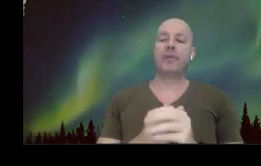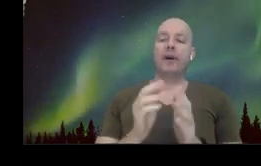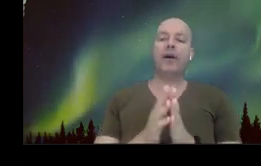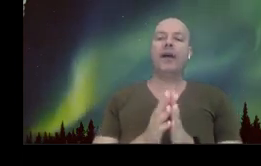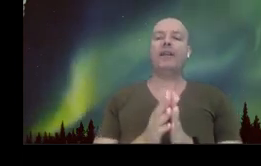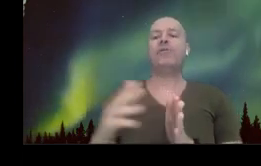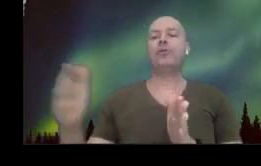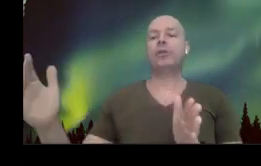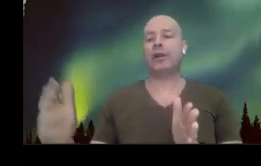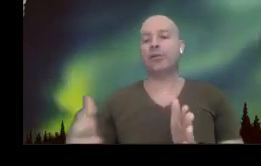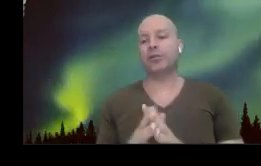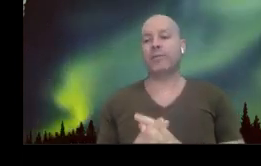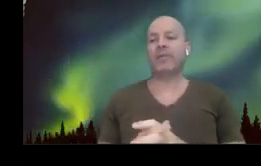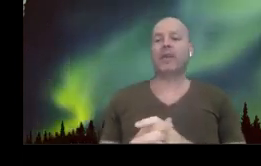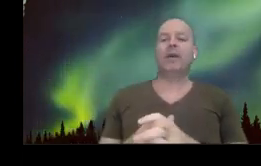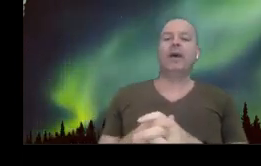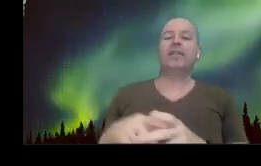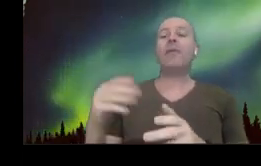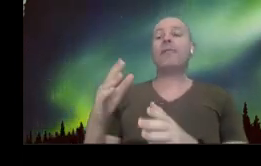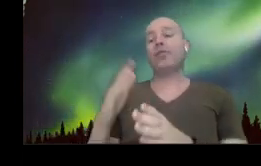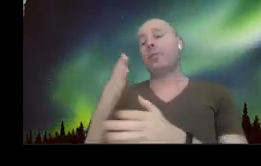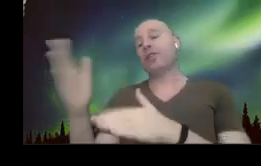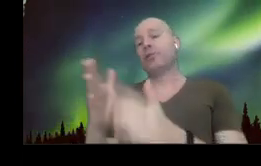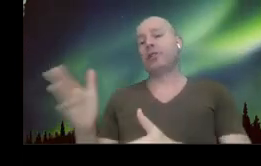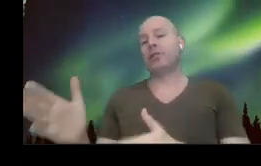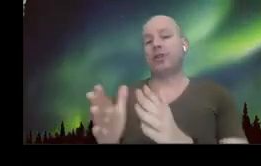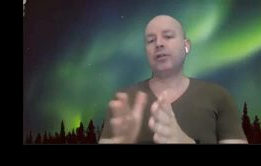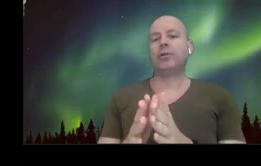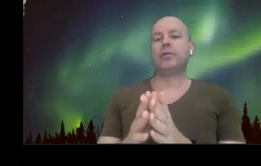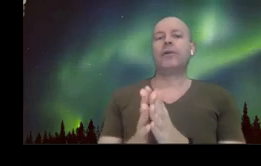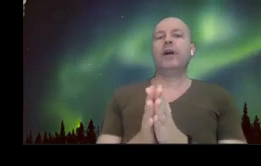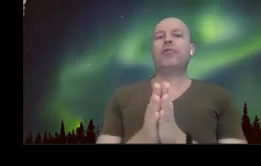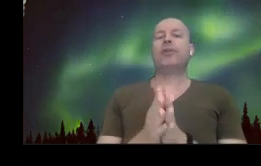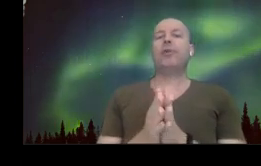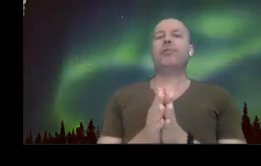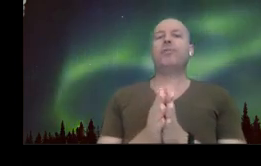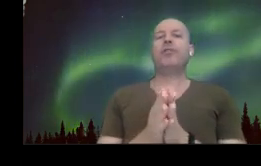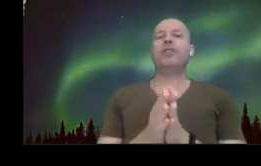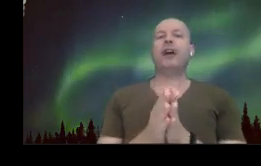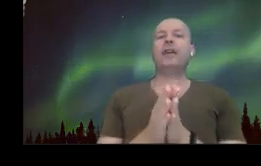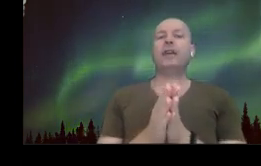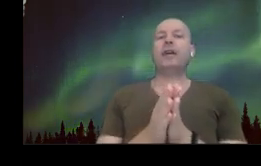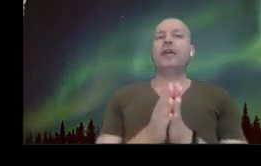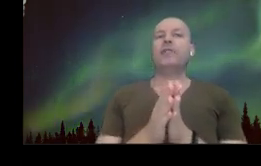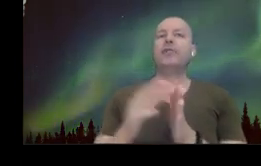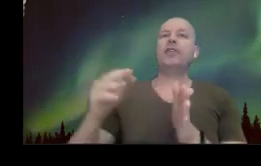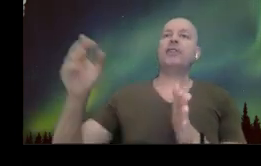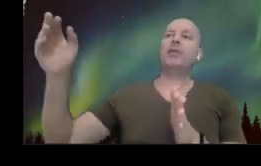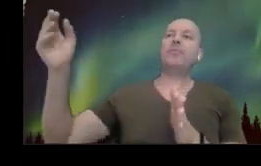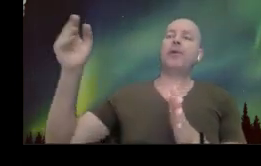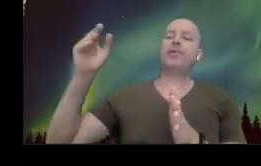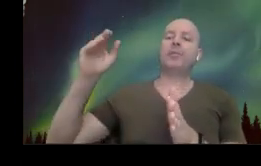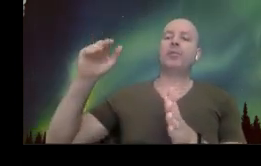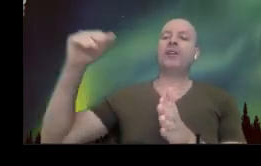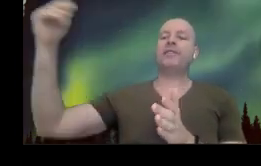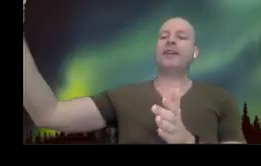rio. Então, ela filtra isso. No mesmo sentido, você pode imaginar que se você